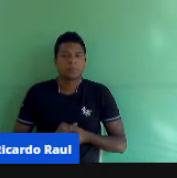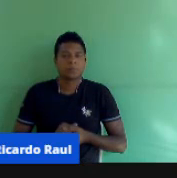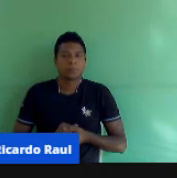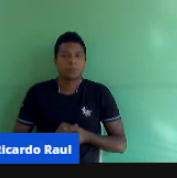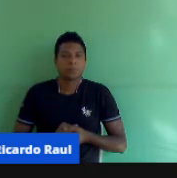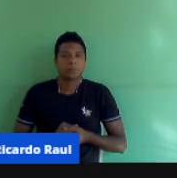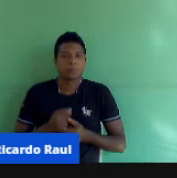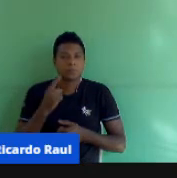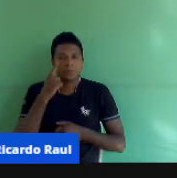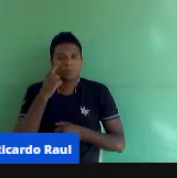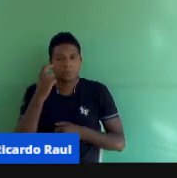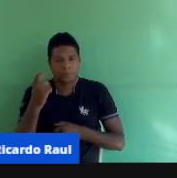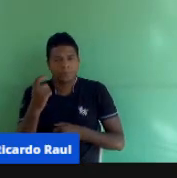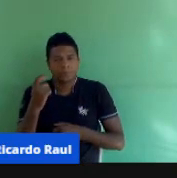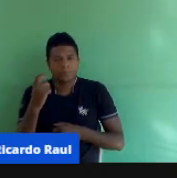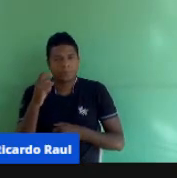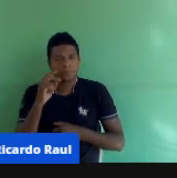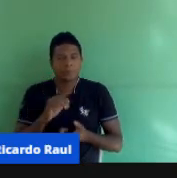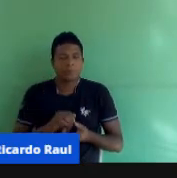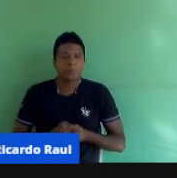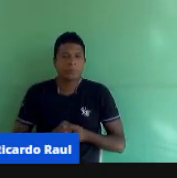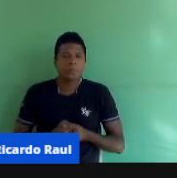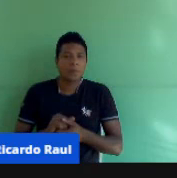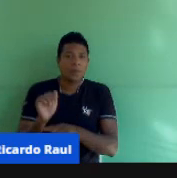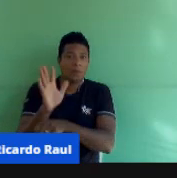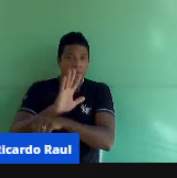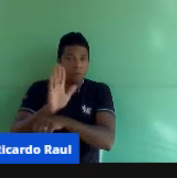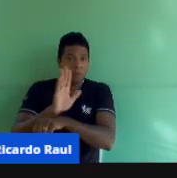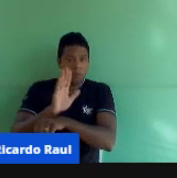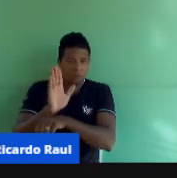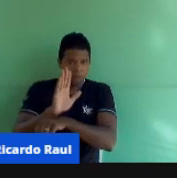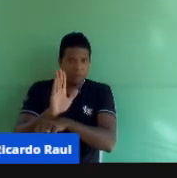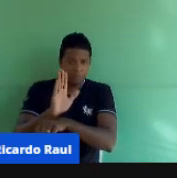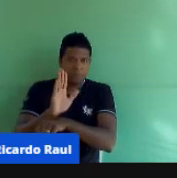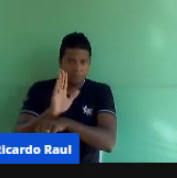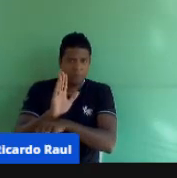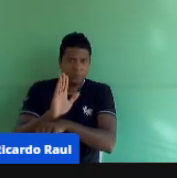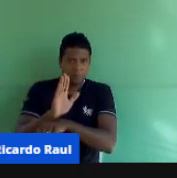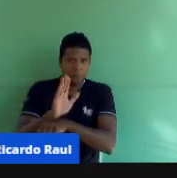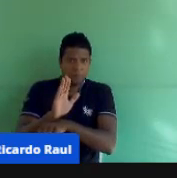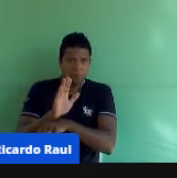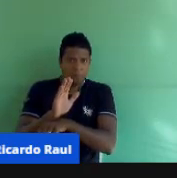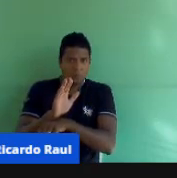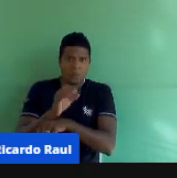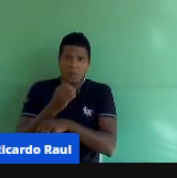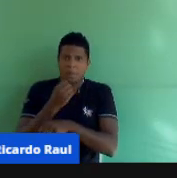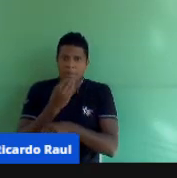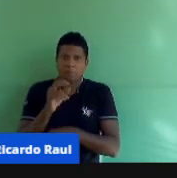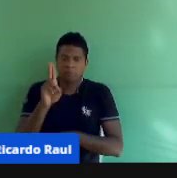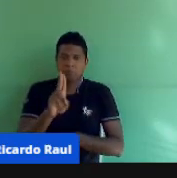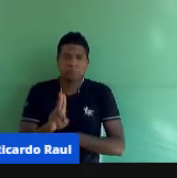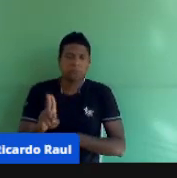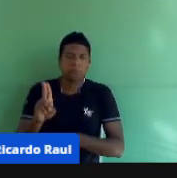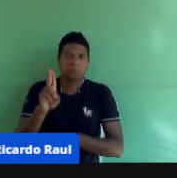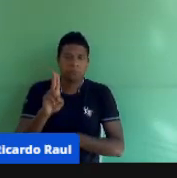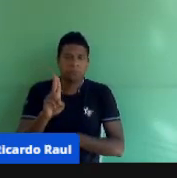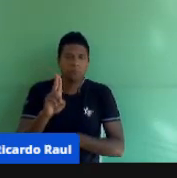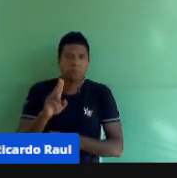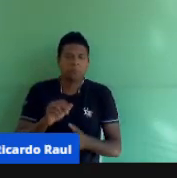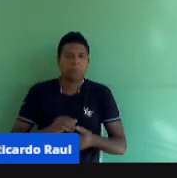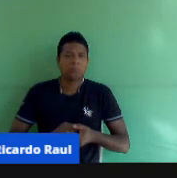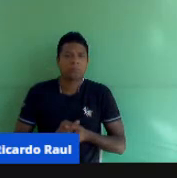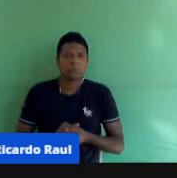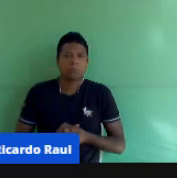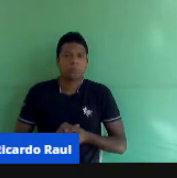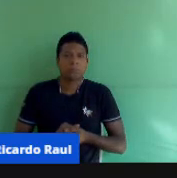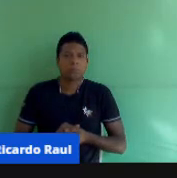perceber que o filme se trata de uma fonte em potencial. Uma fonte em potencial, não